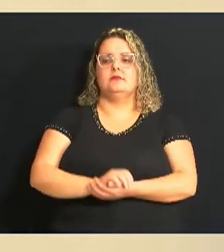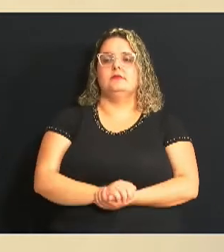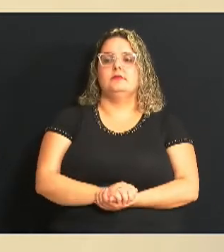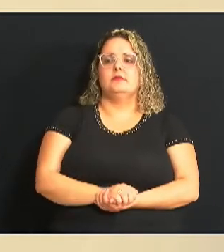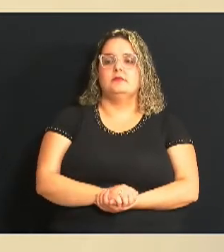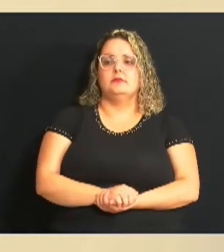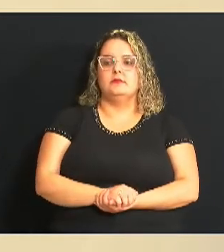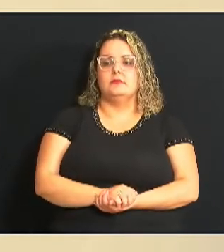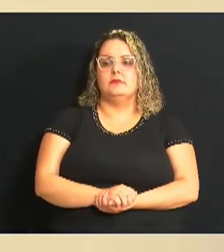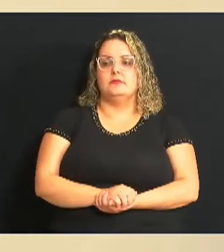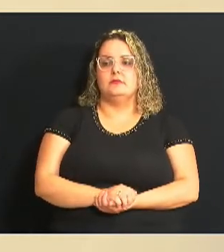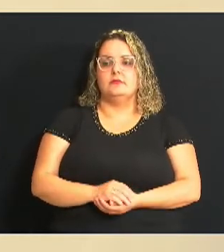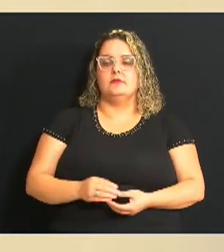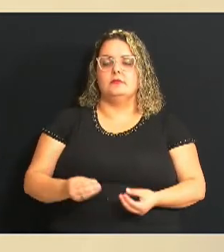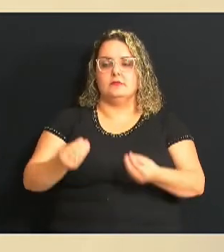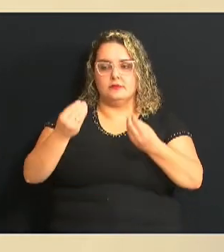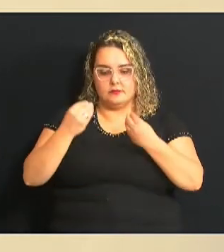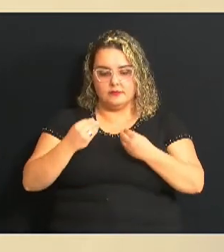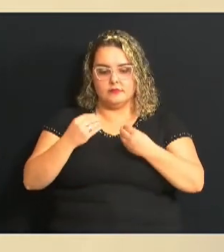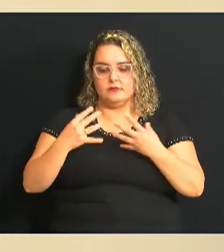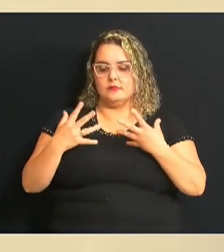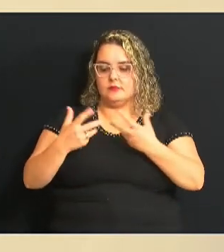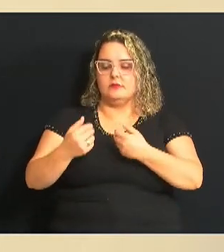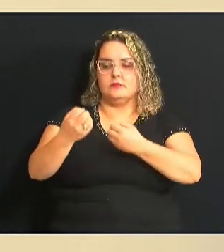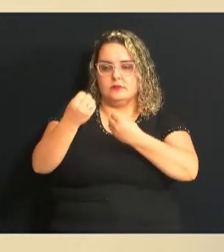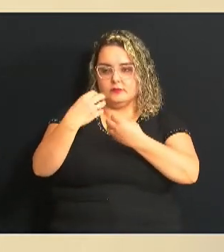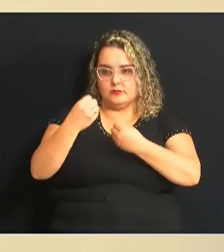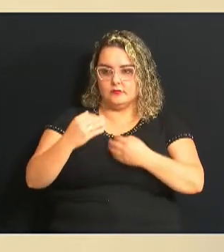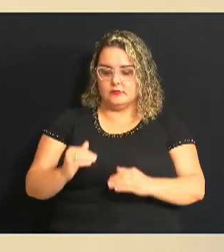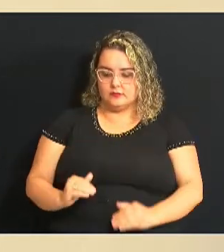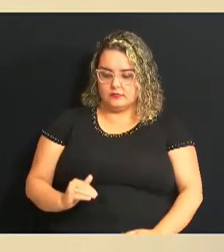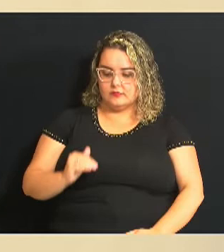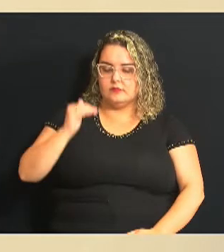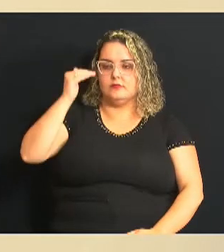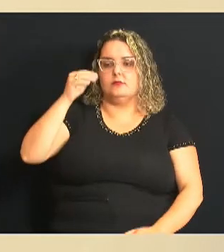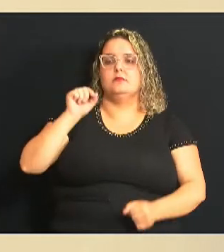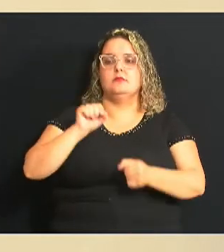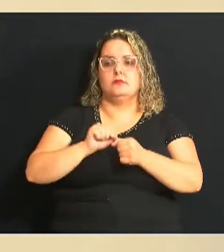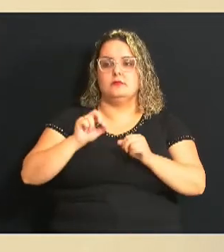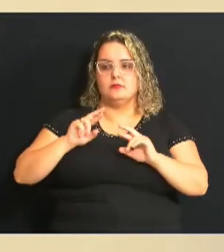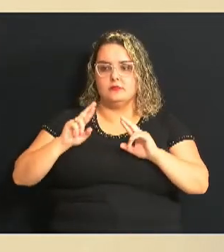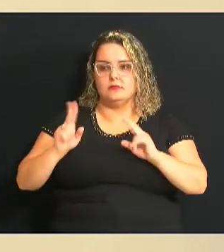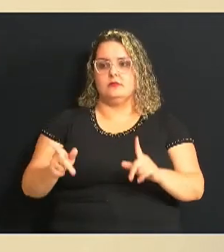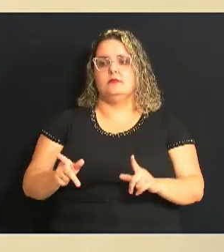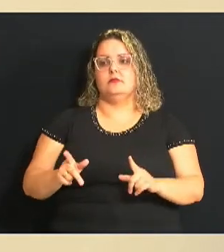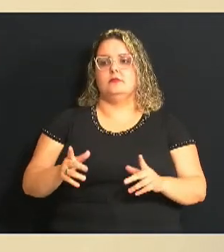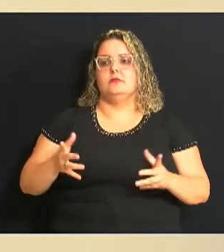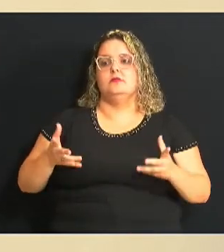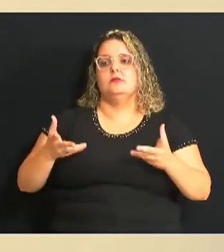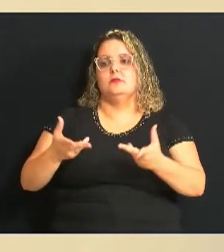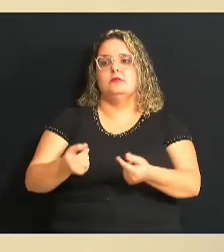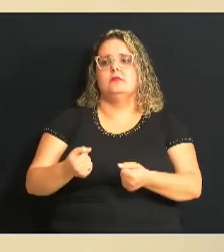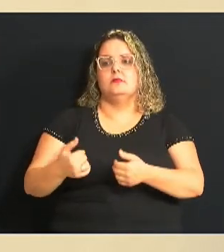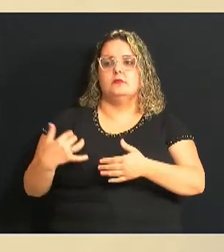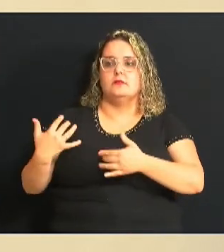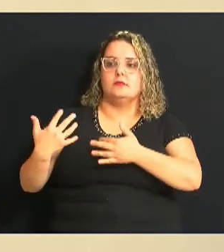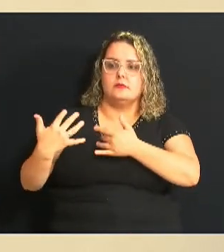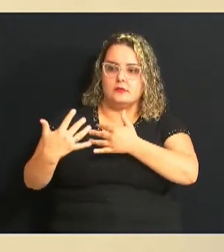por ter me legado todos esses princípios que fizeram muita diferença em toda a minha